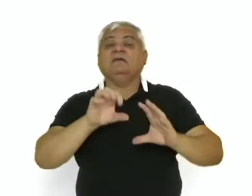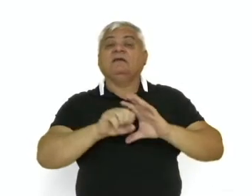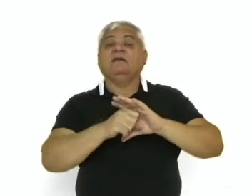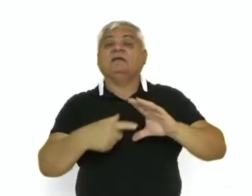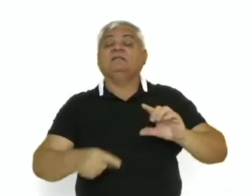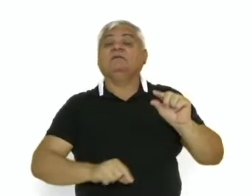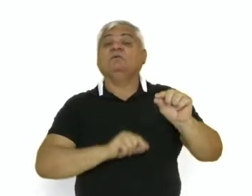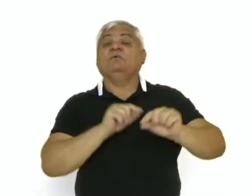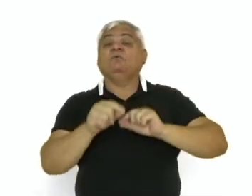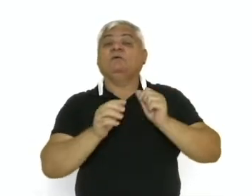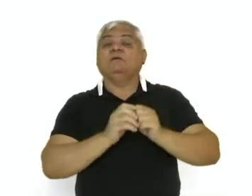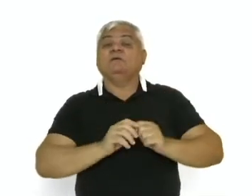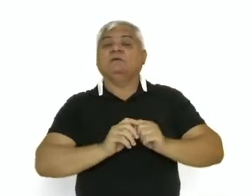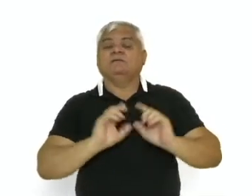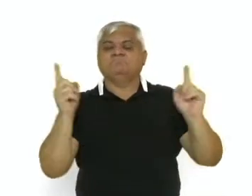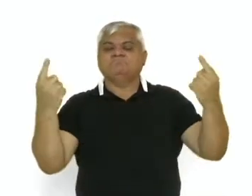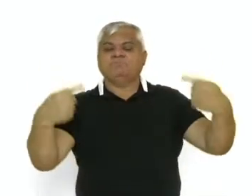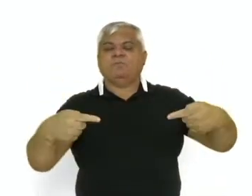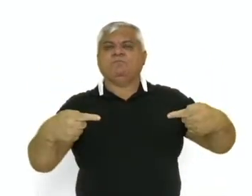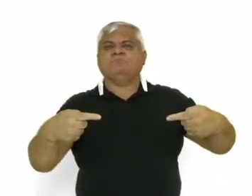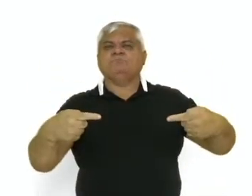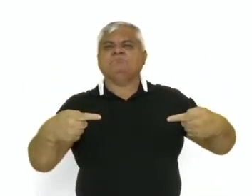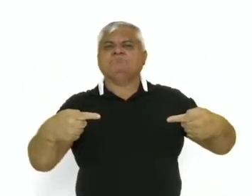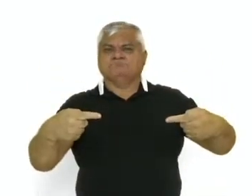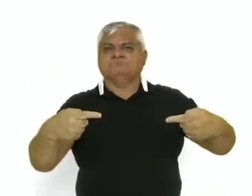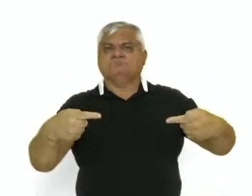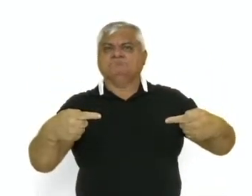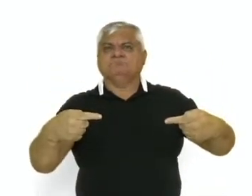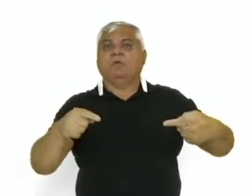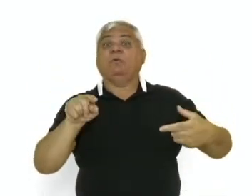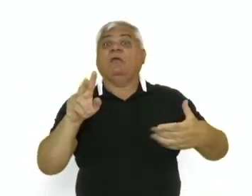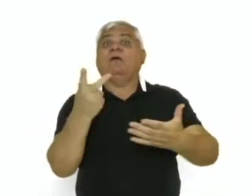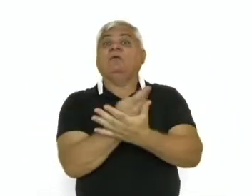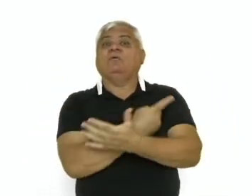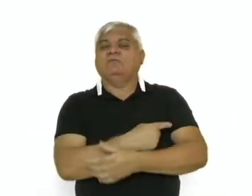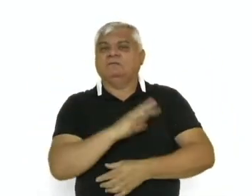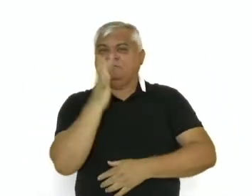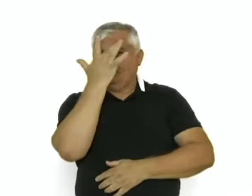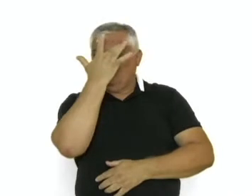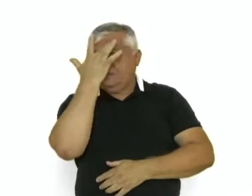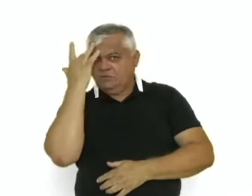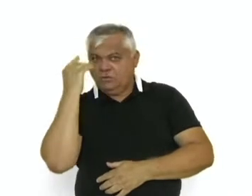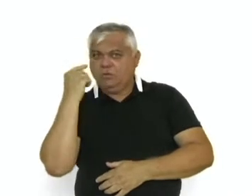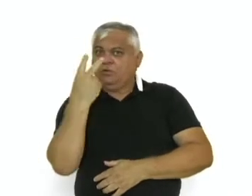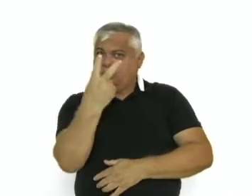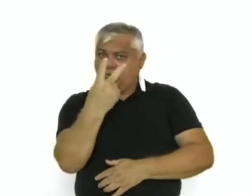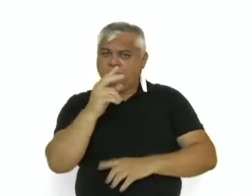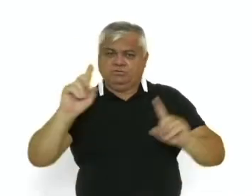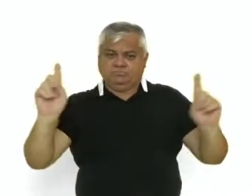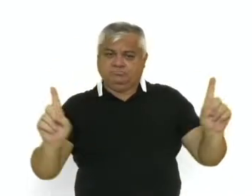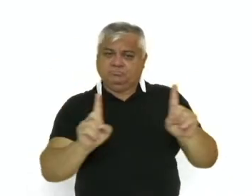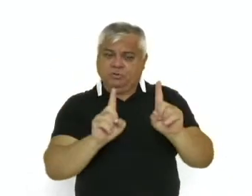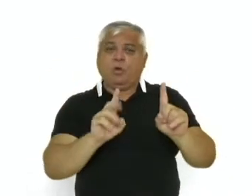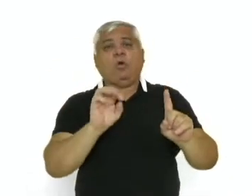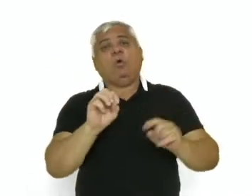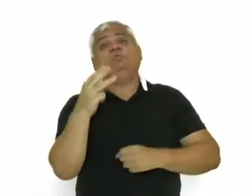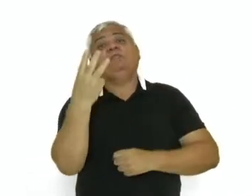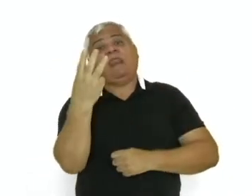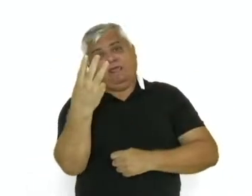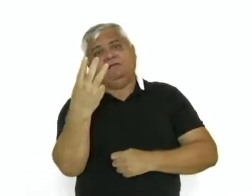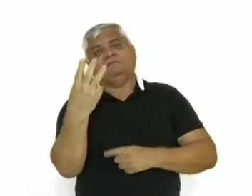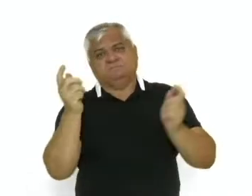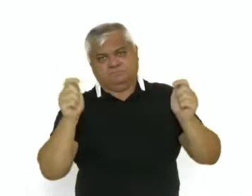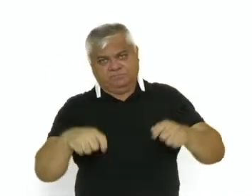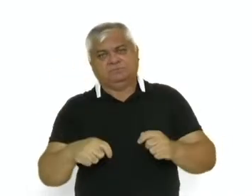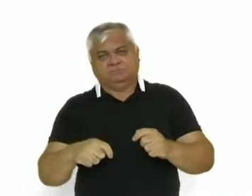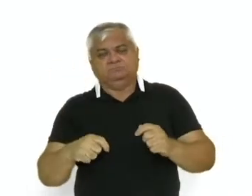de confrontação. Tem que confrontar, né? Que acontece entre duplas, trio ou até mesmo em grupo. Seus objetivos